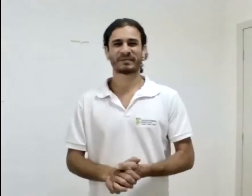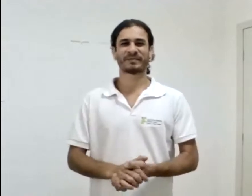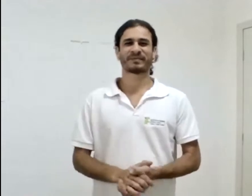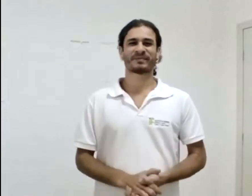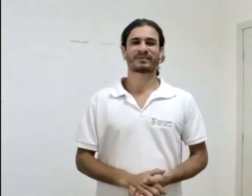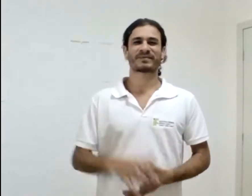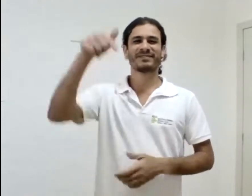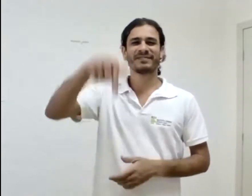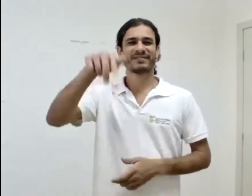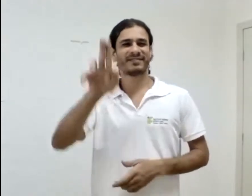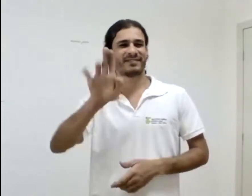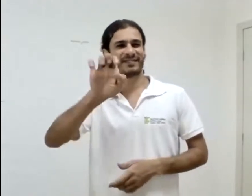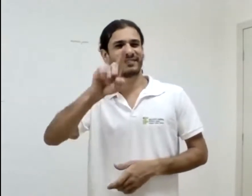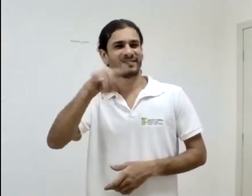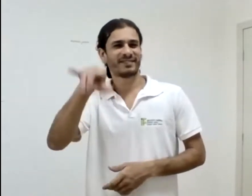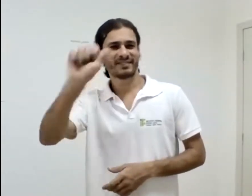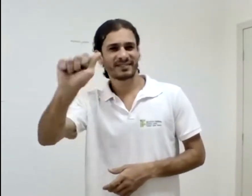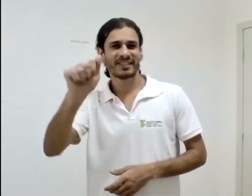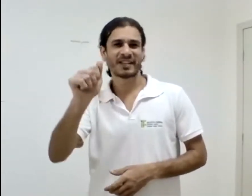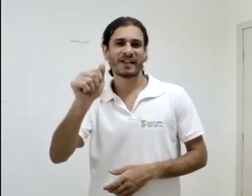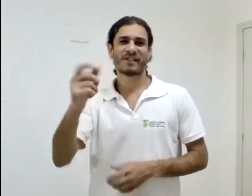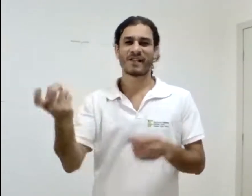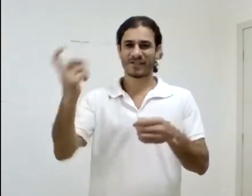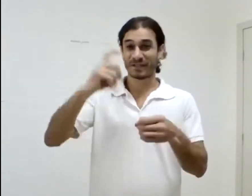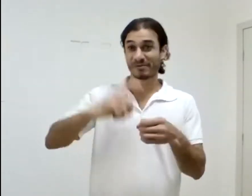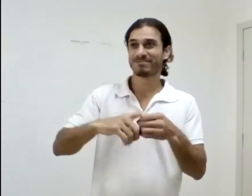tela? Sim, sim. Sim, vamos lá, dando continuidade. Desculpa aí,